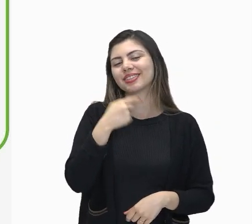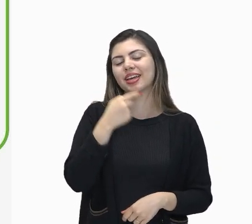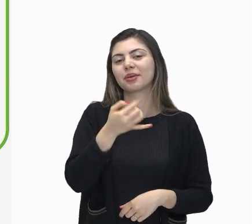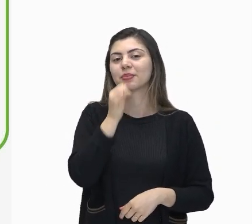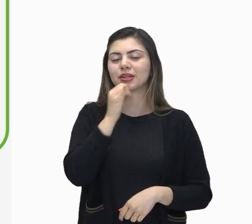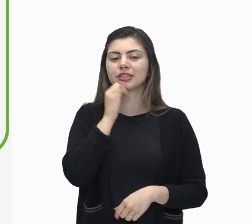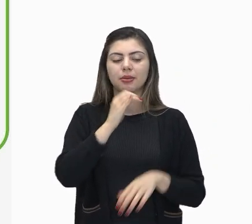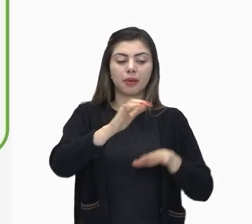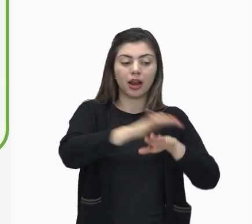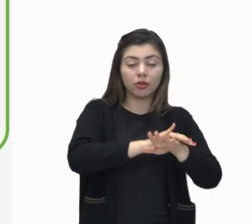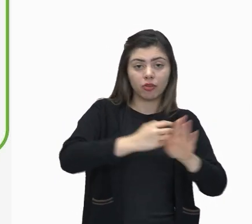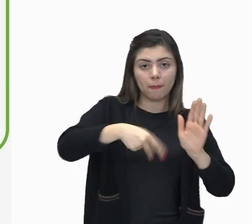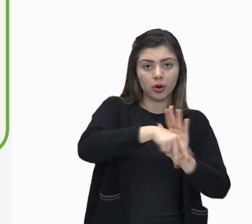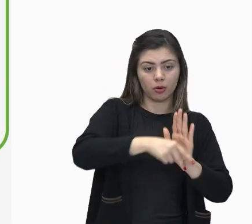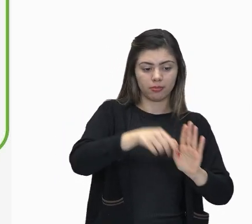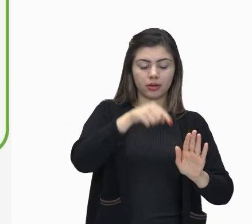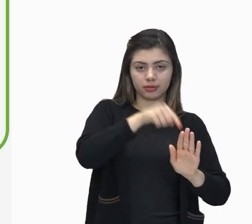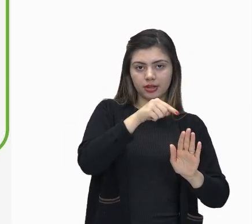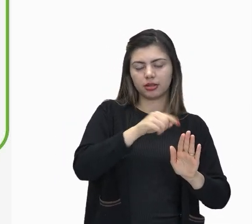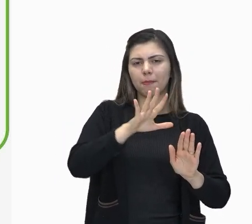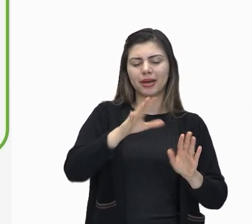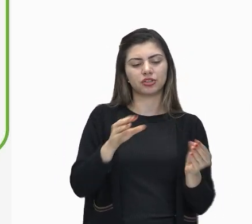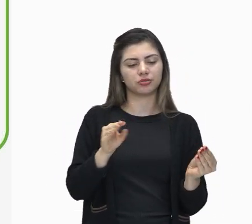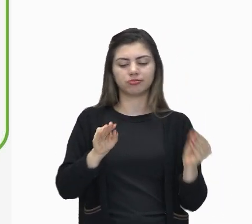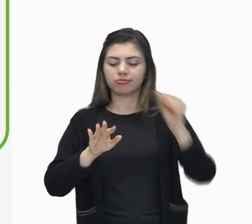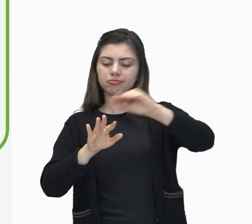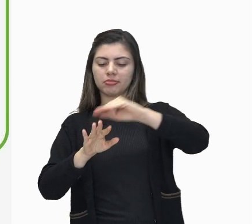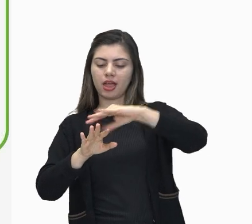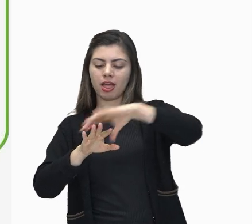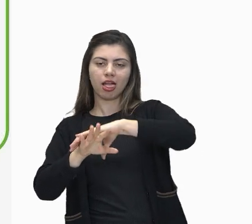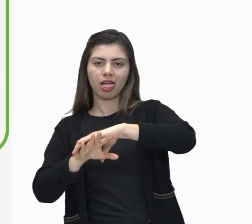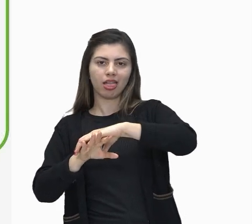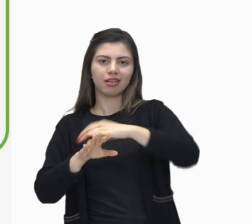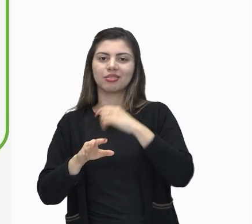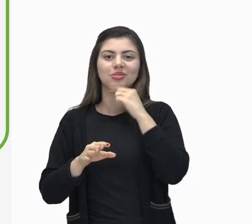luva esquerda na sua mão direita e você não consegue